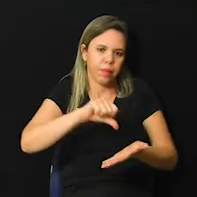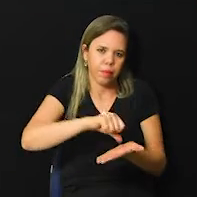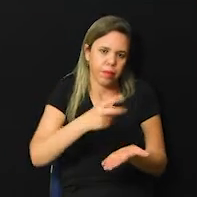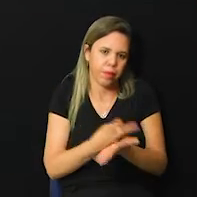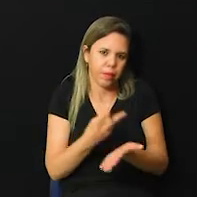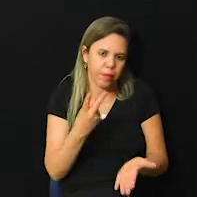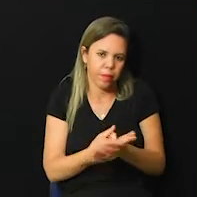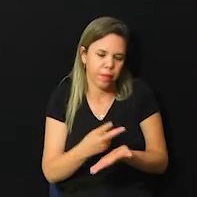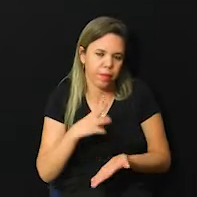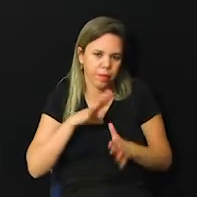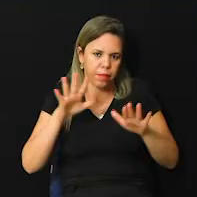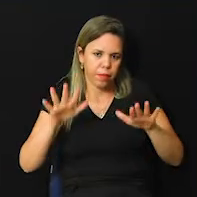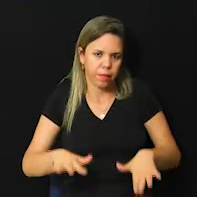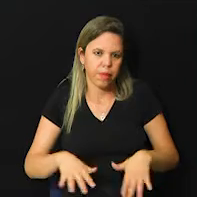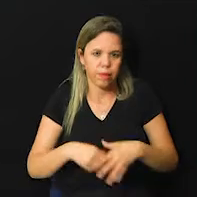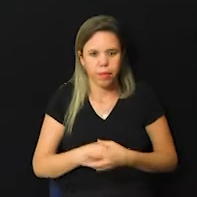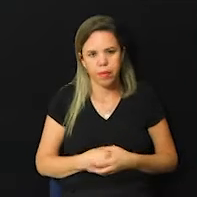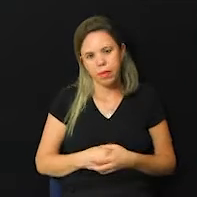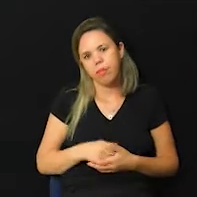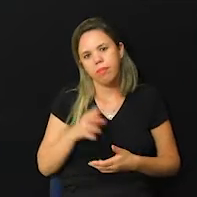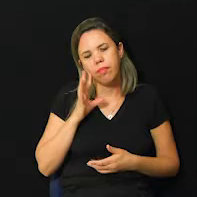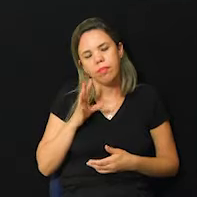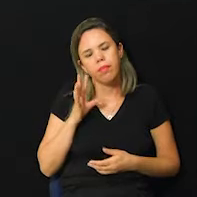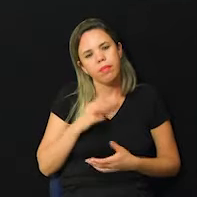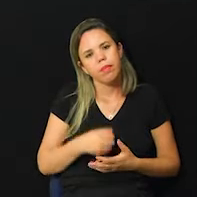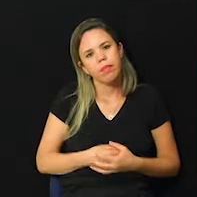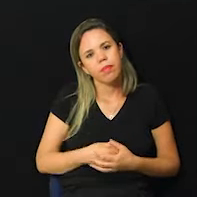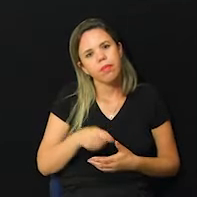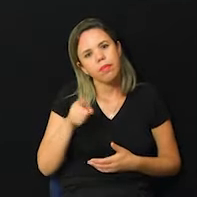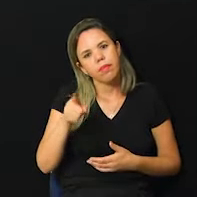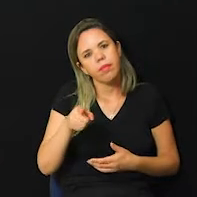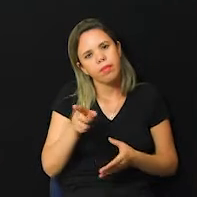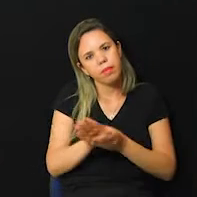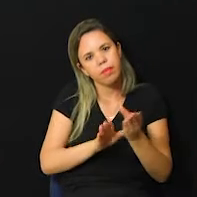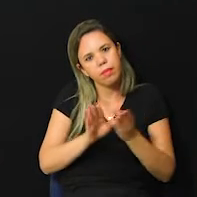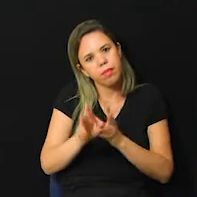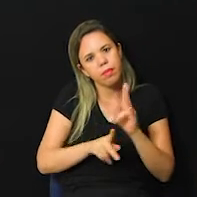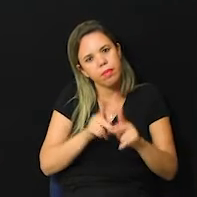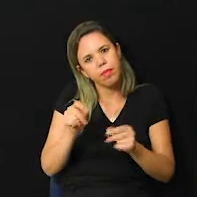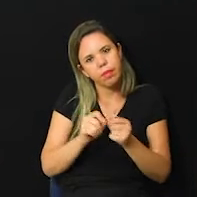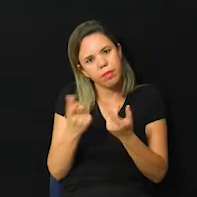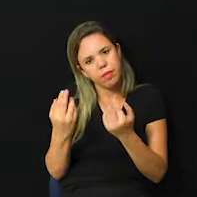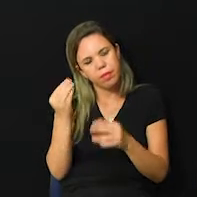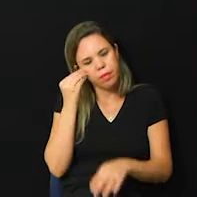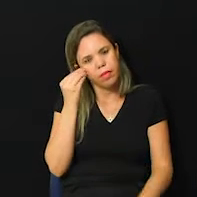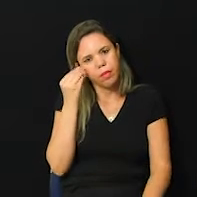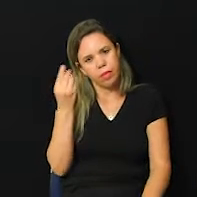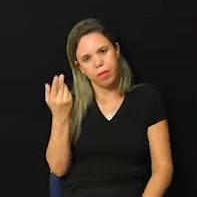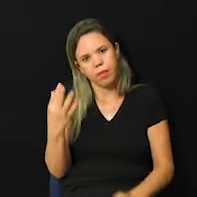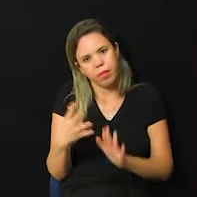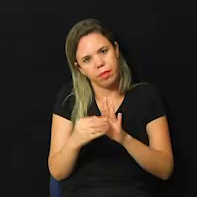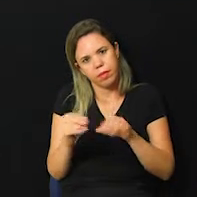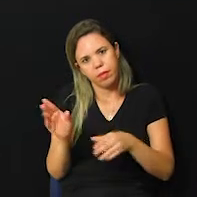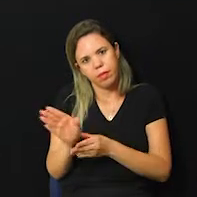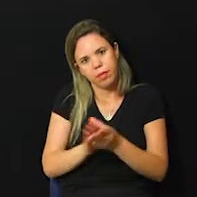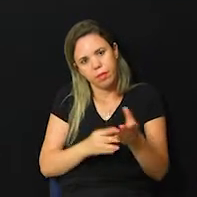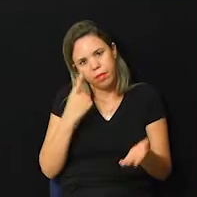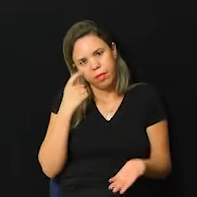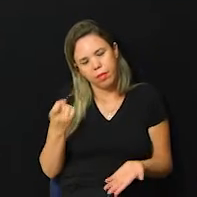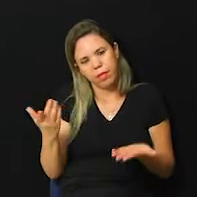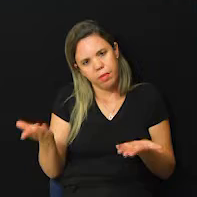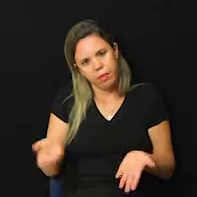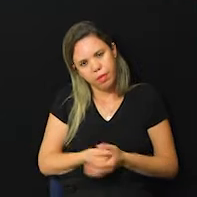para mesma região mesmo na mesma cidade e bacana que bacana e você aconselha os outros a tentarem as